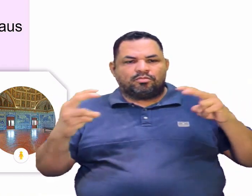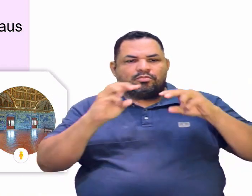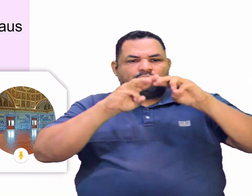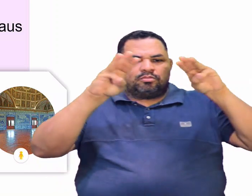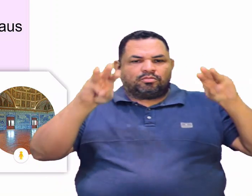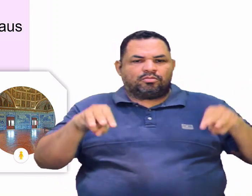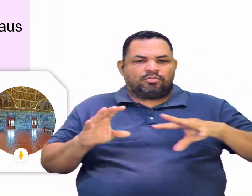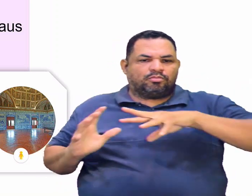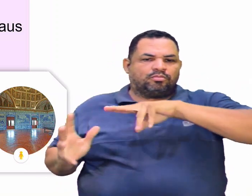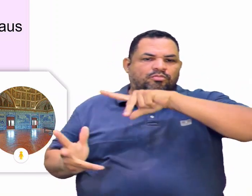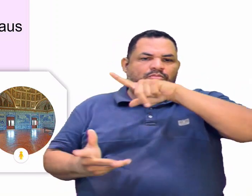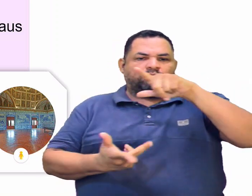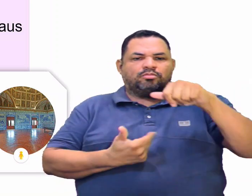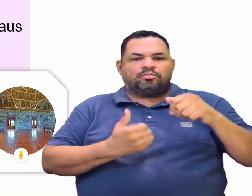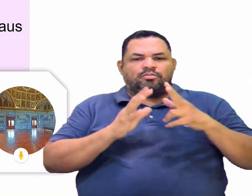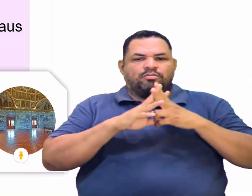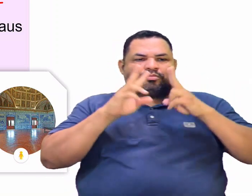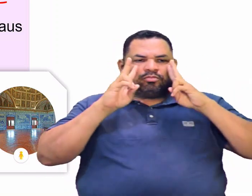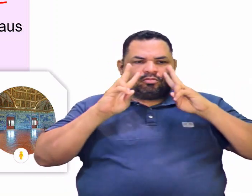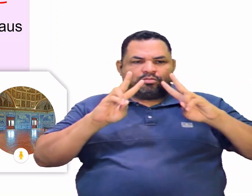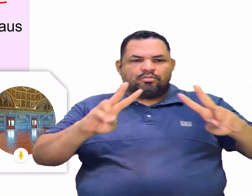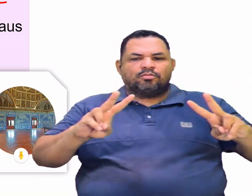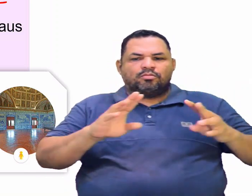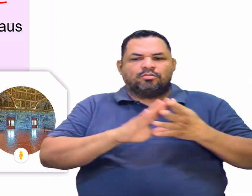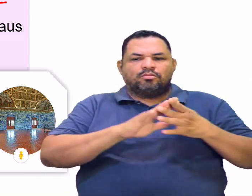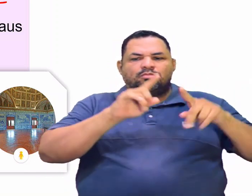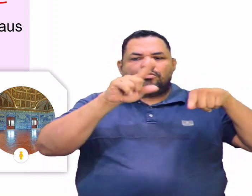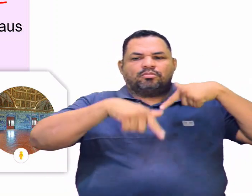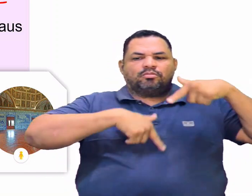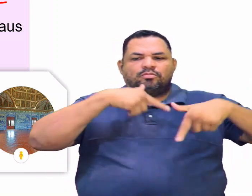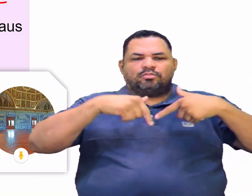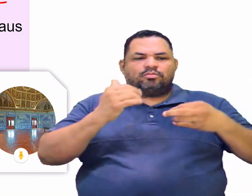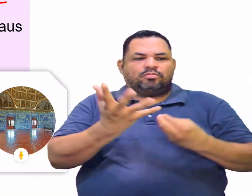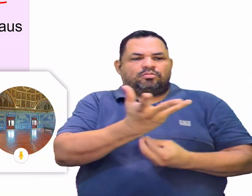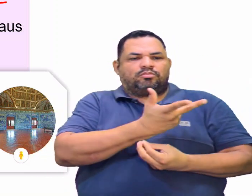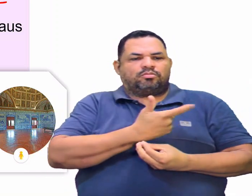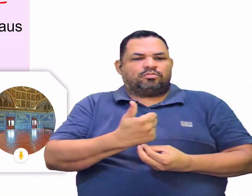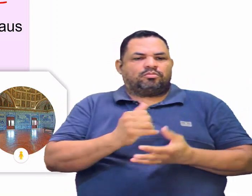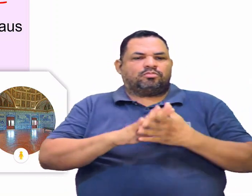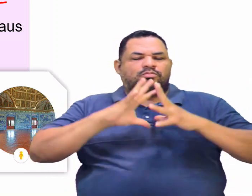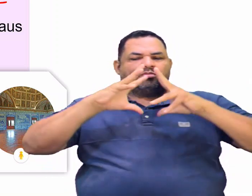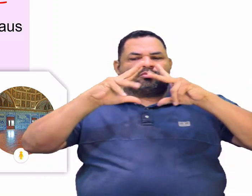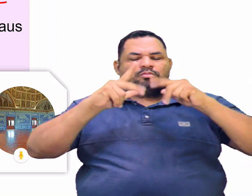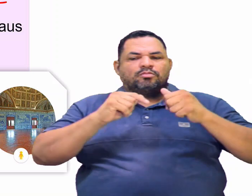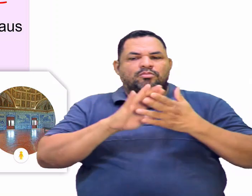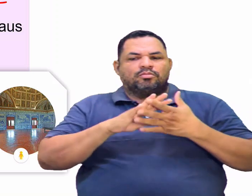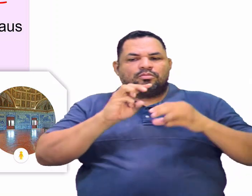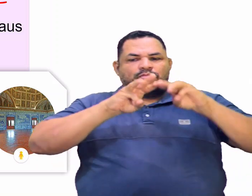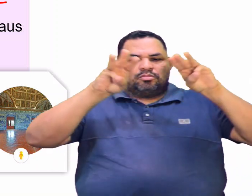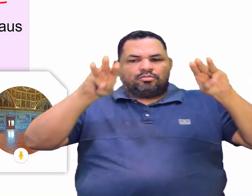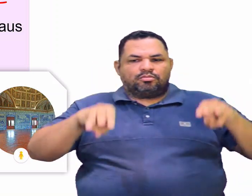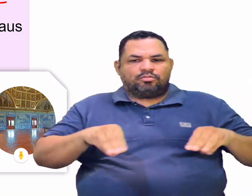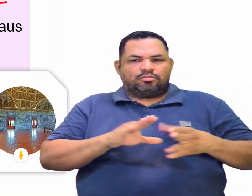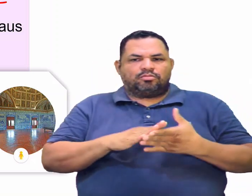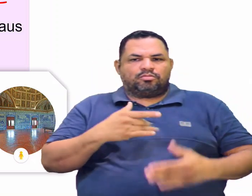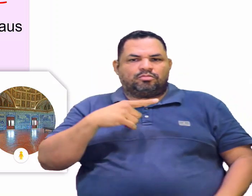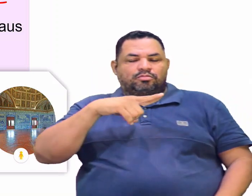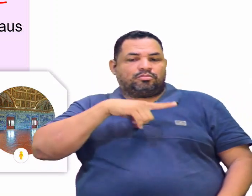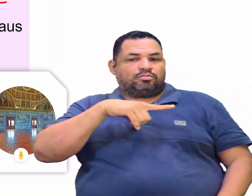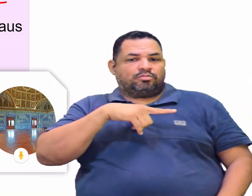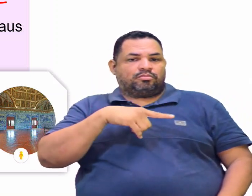dos museus do mundo e a visualização de suas obras de arte. Olha só, então todos aqueles museus que eu